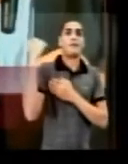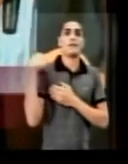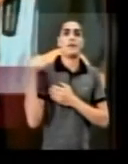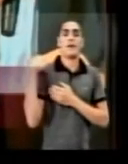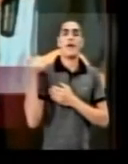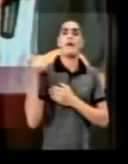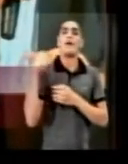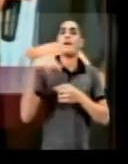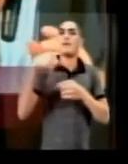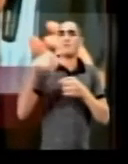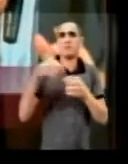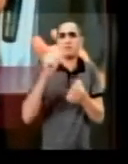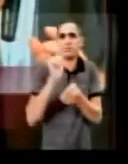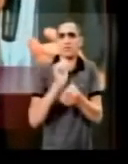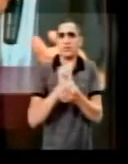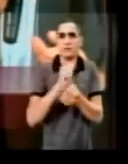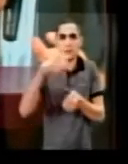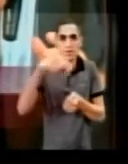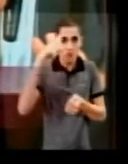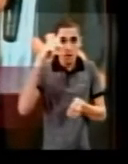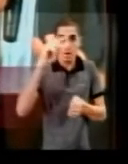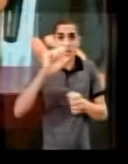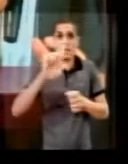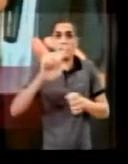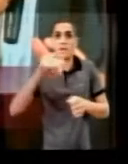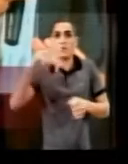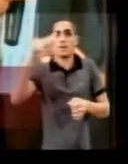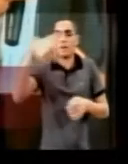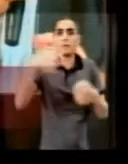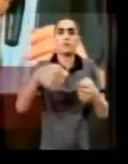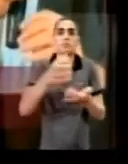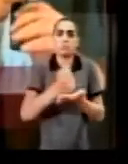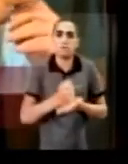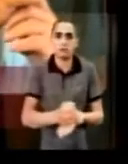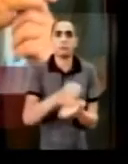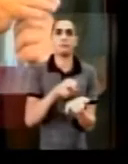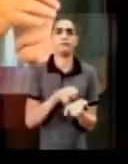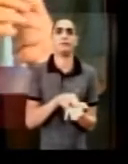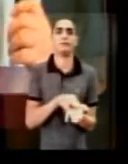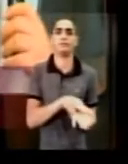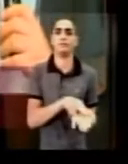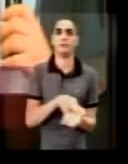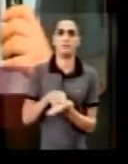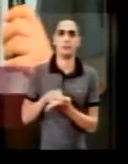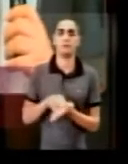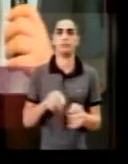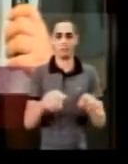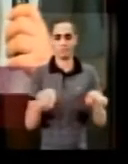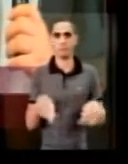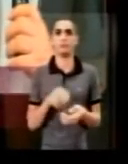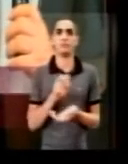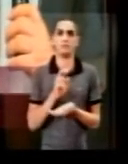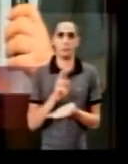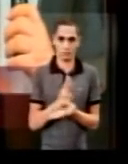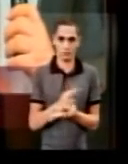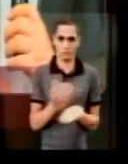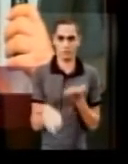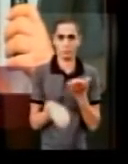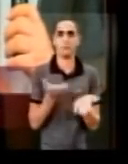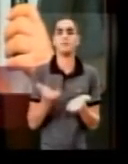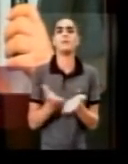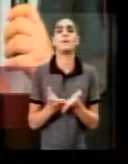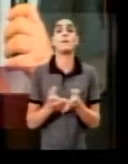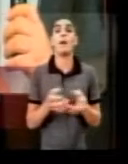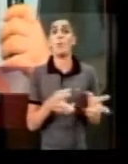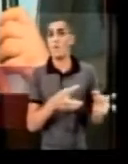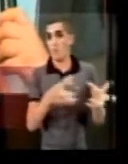do 7º ao 11º dia que ela se agrava. Como vocês podem notar, o